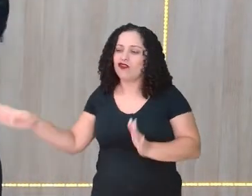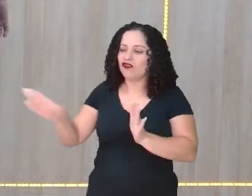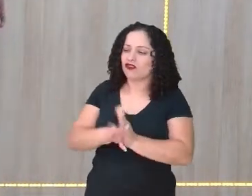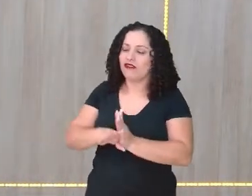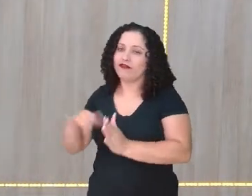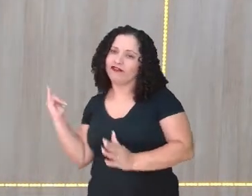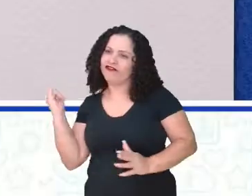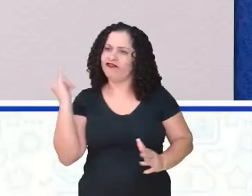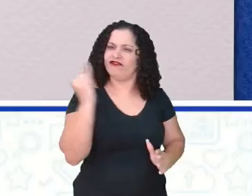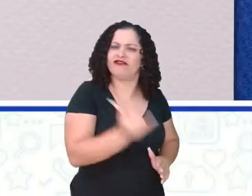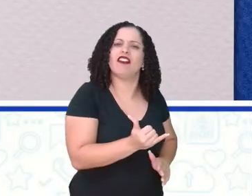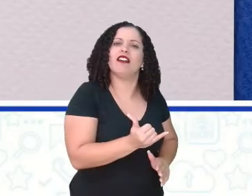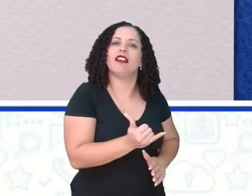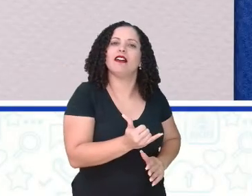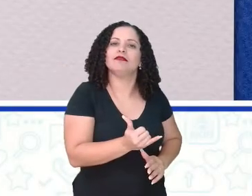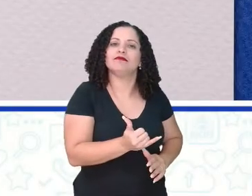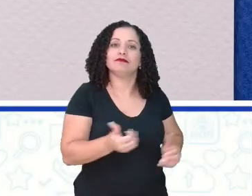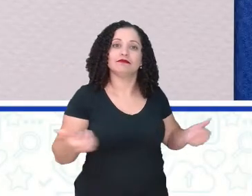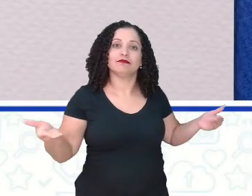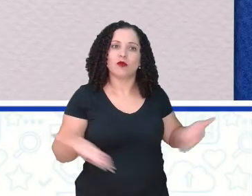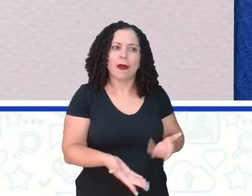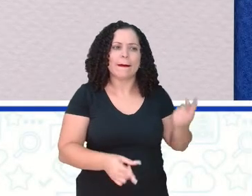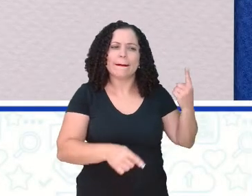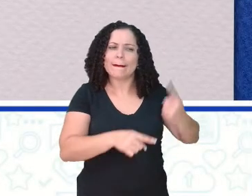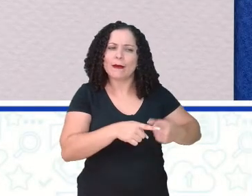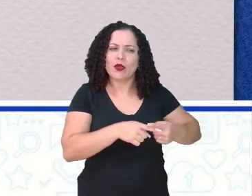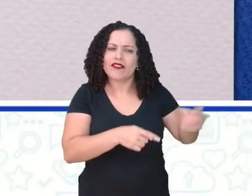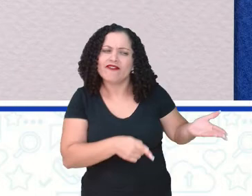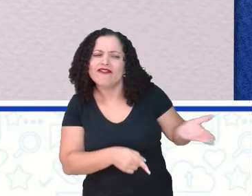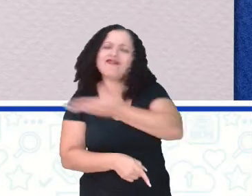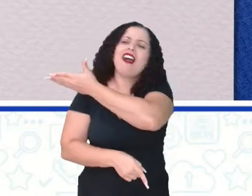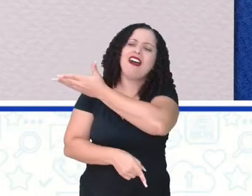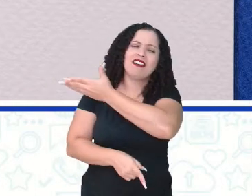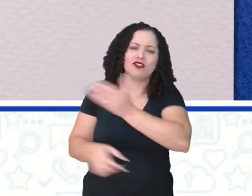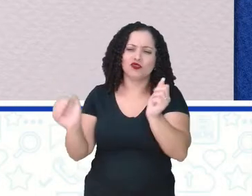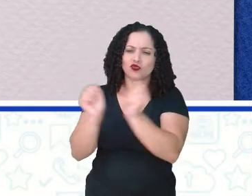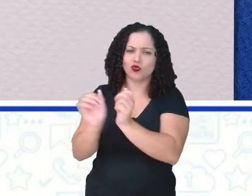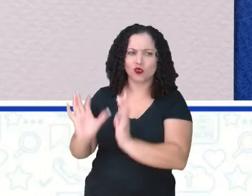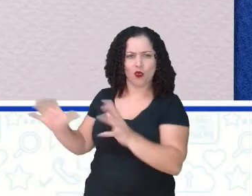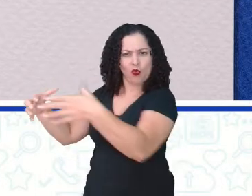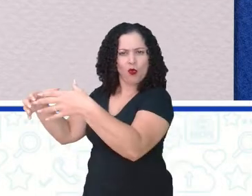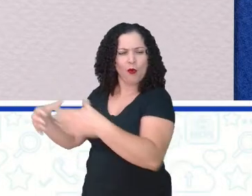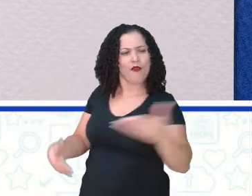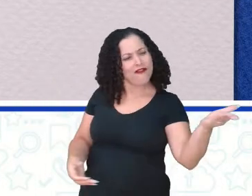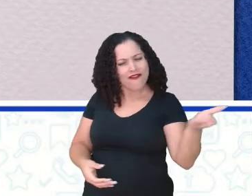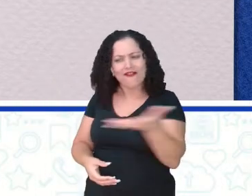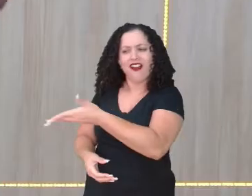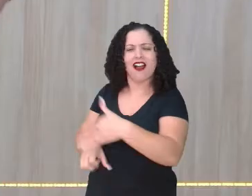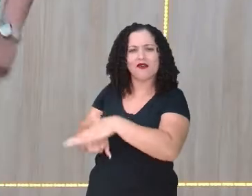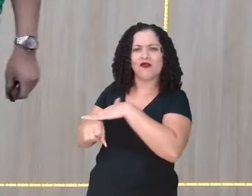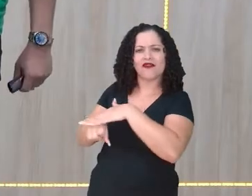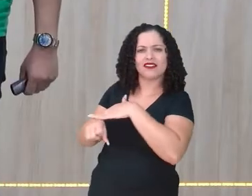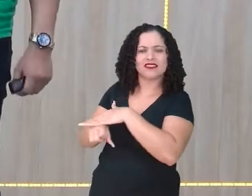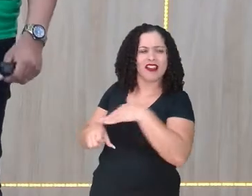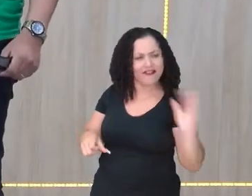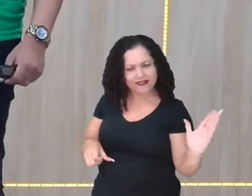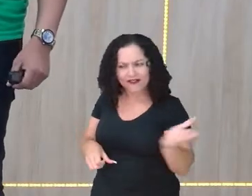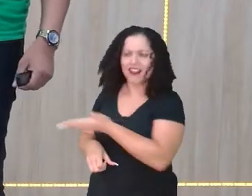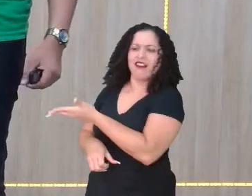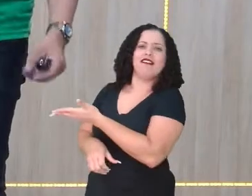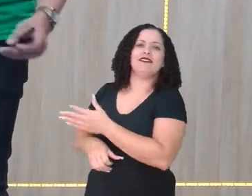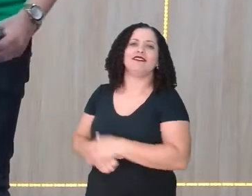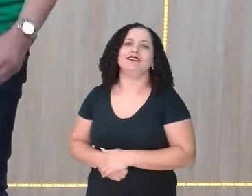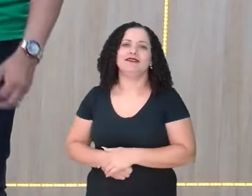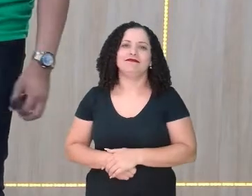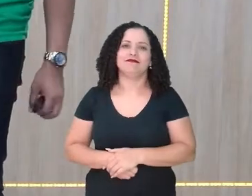why don't you talk to them? Por que você não fala com eles? Ó, vai lá, fala com eles, faz amiguinhos.